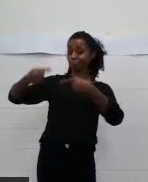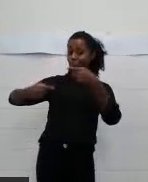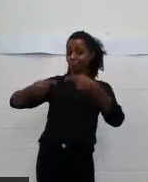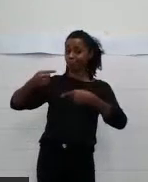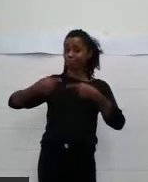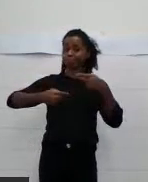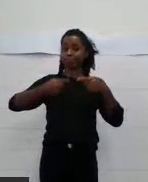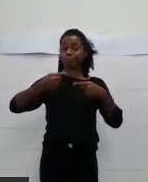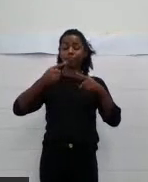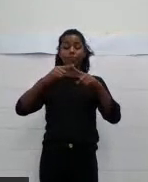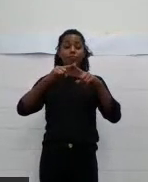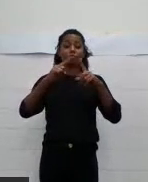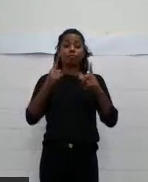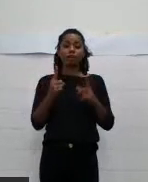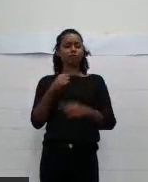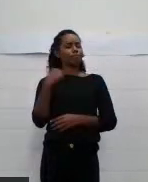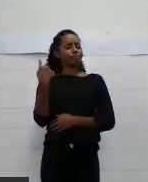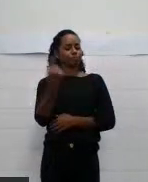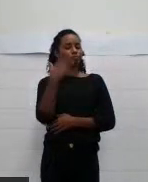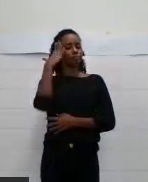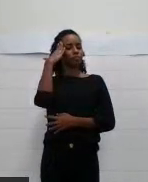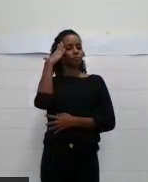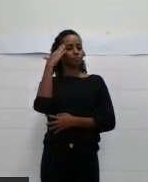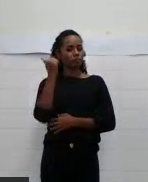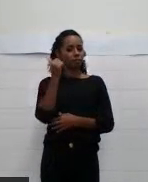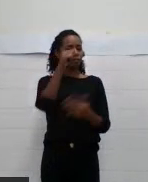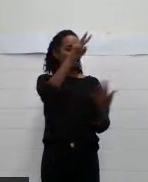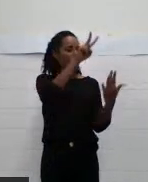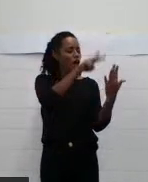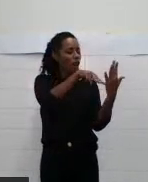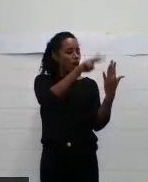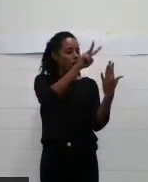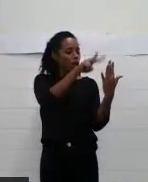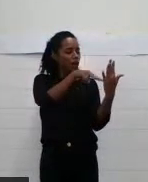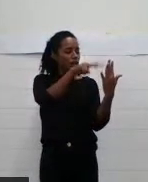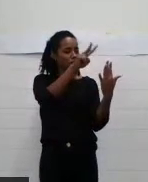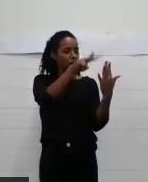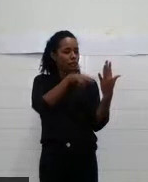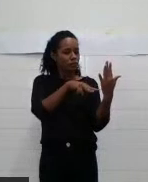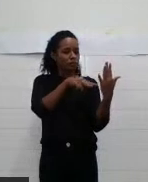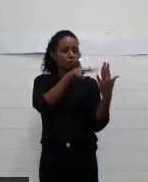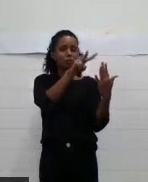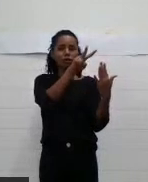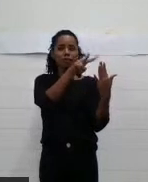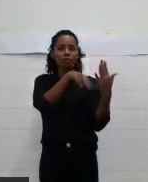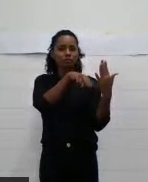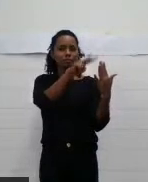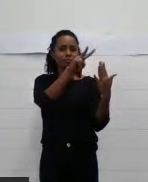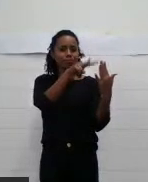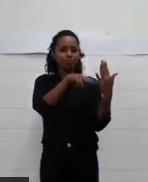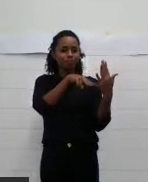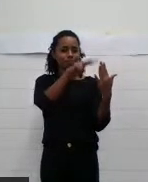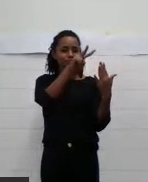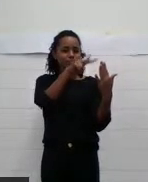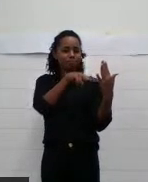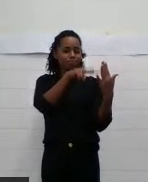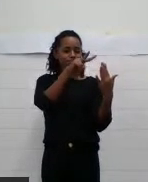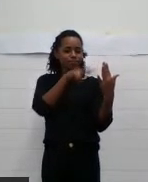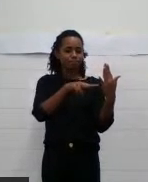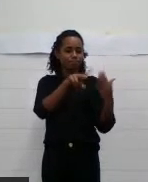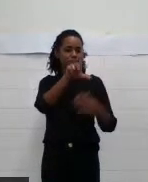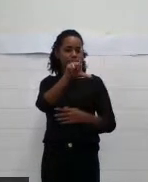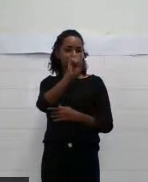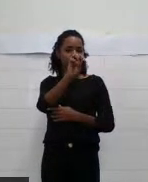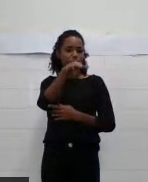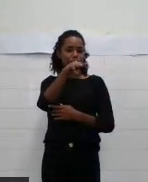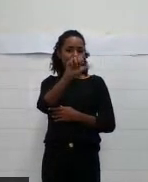mas nós sabemos, ao ler a biografia, as biografias, né, tem mais de uma, do Lima Barreto, a